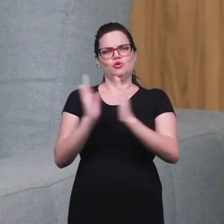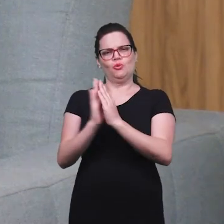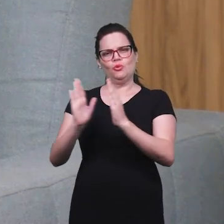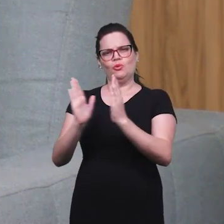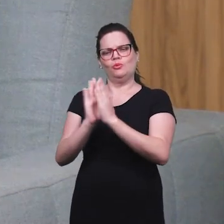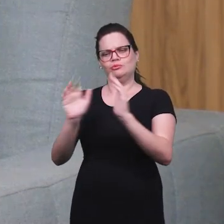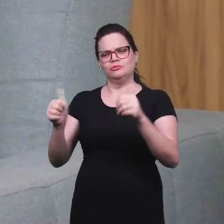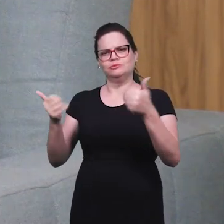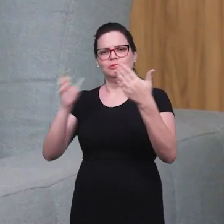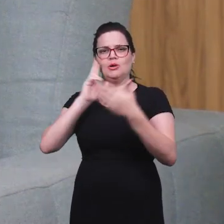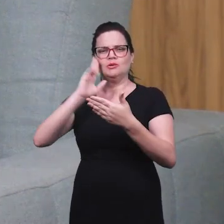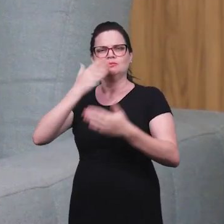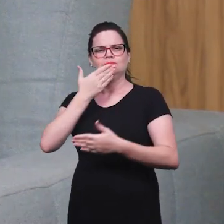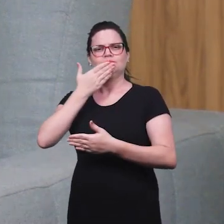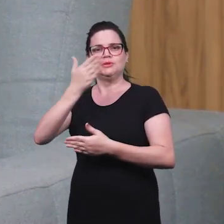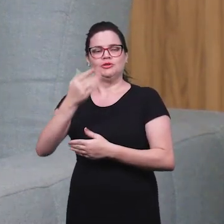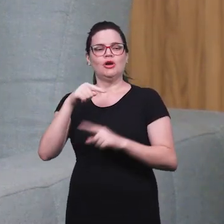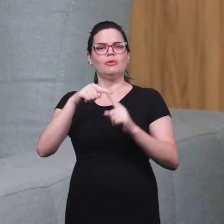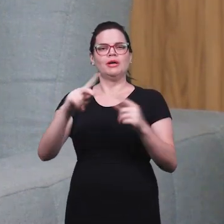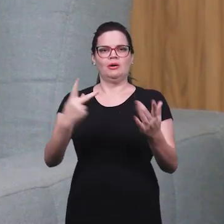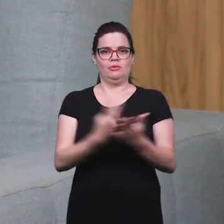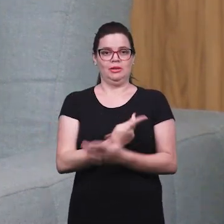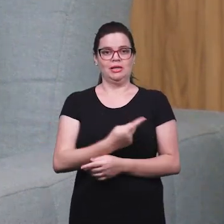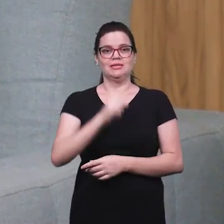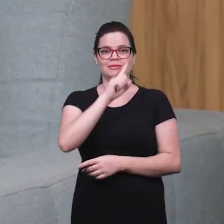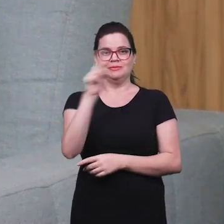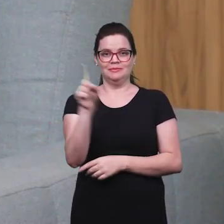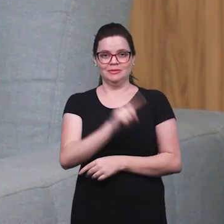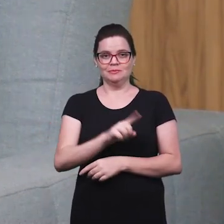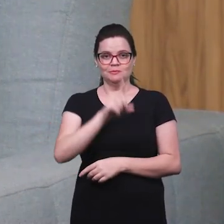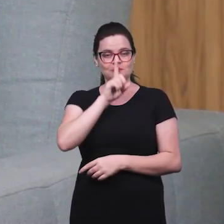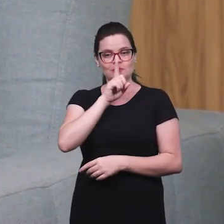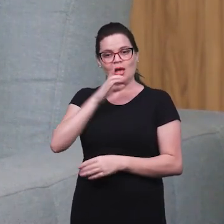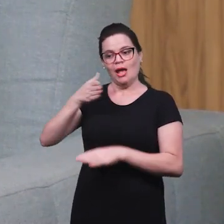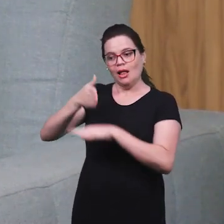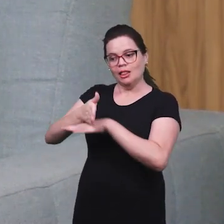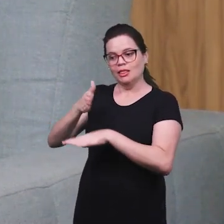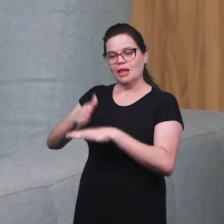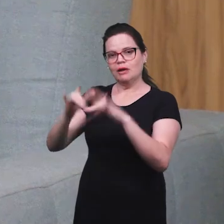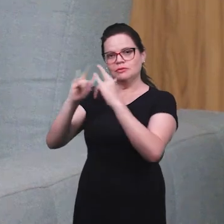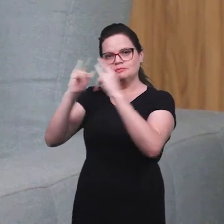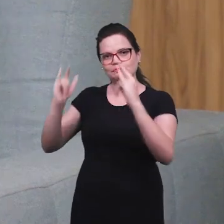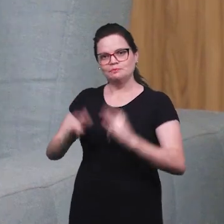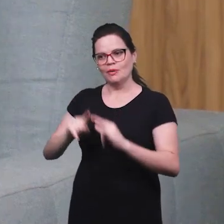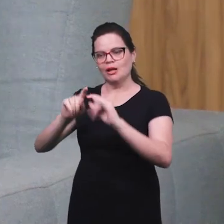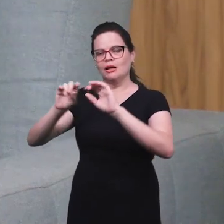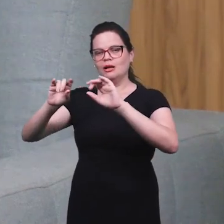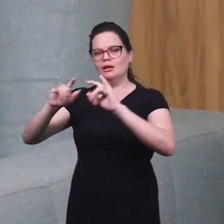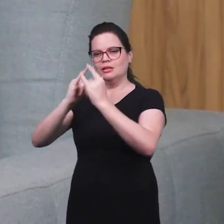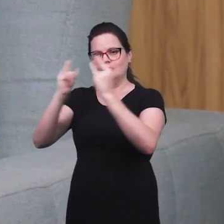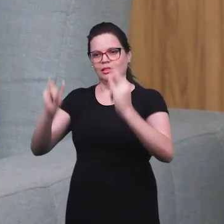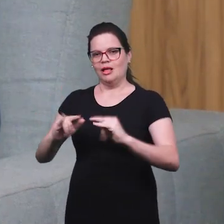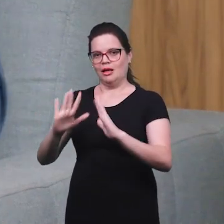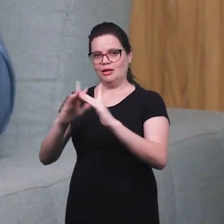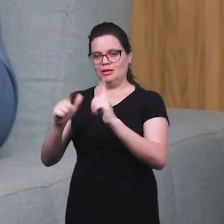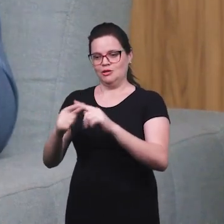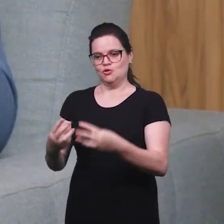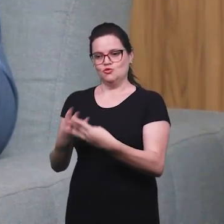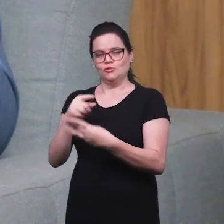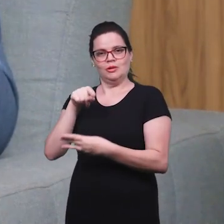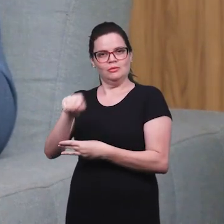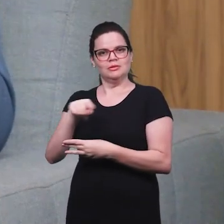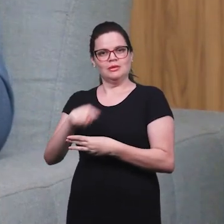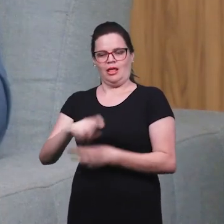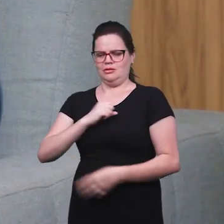ali esse sacerdócio, entrando no templo, e a palavra registra que já estavam avançados em idade. Então nós estamos falando de